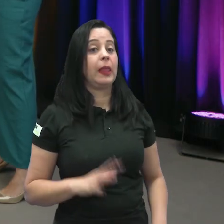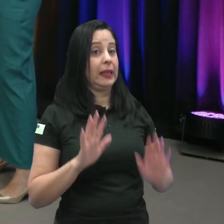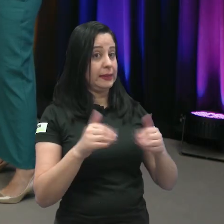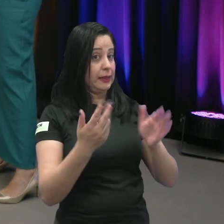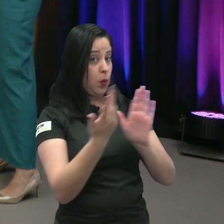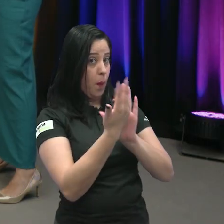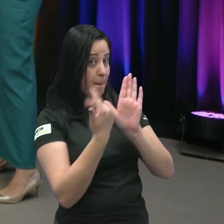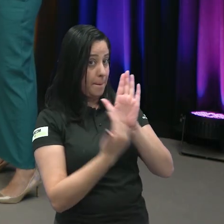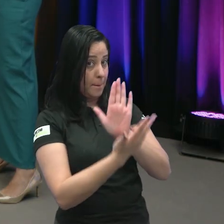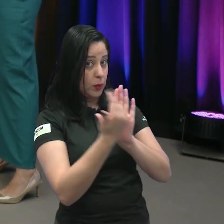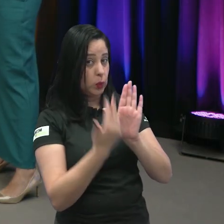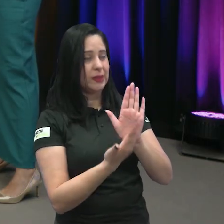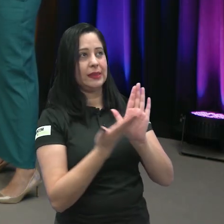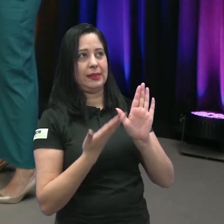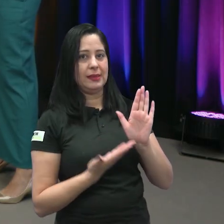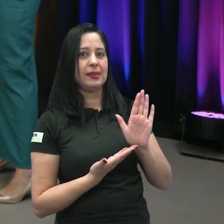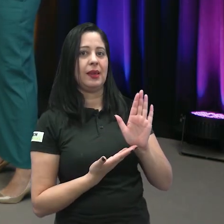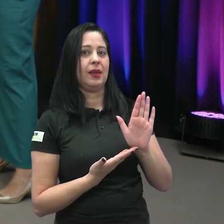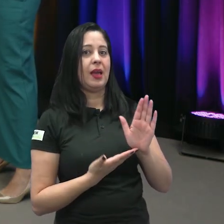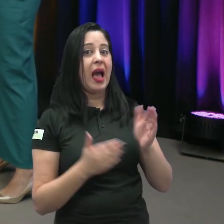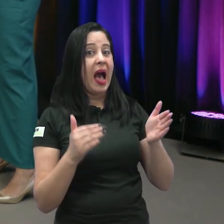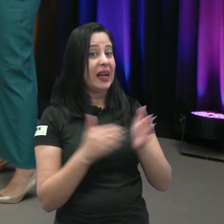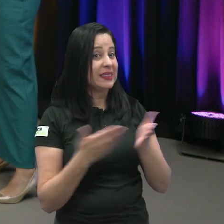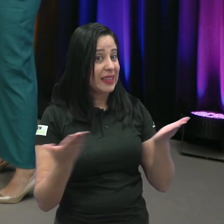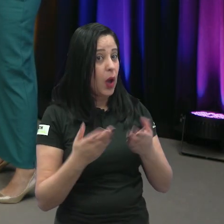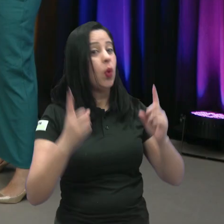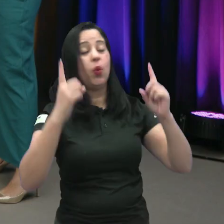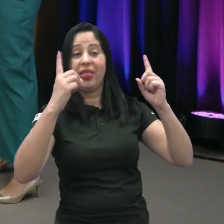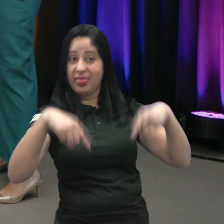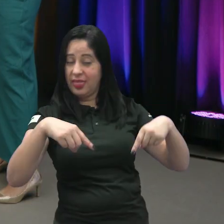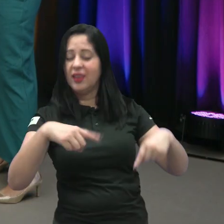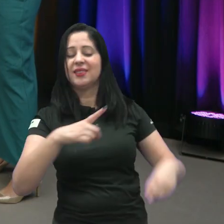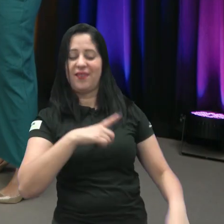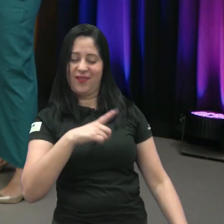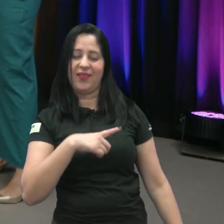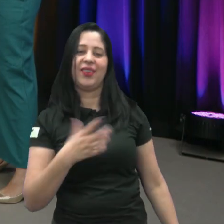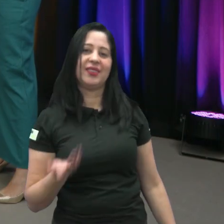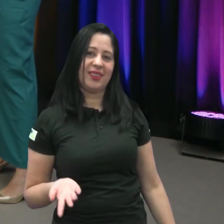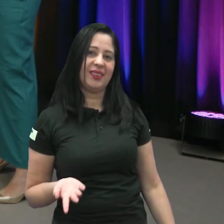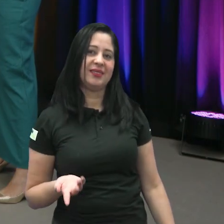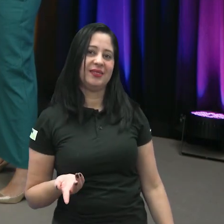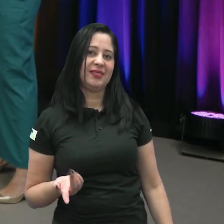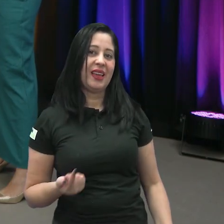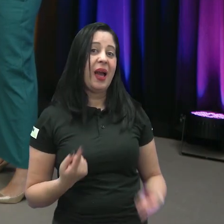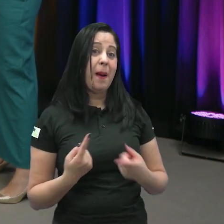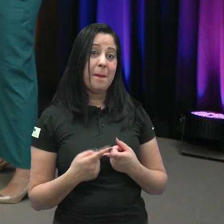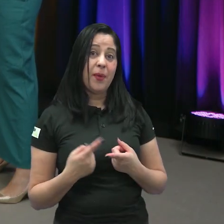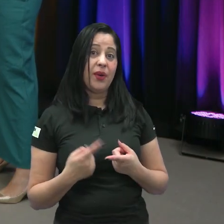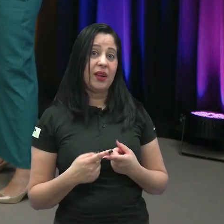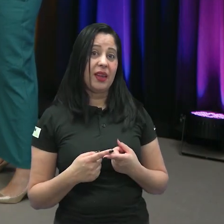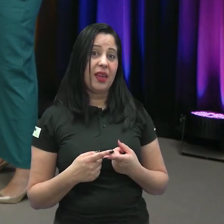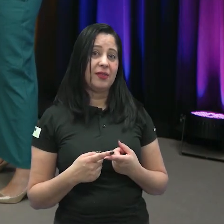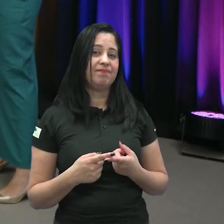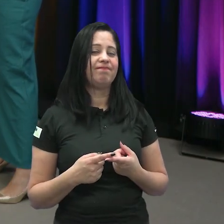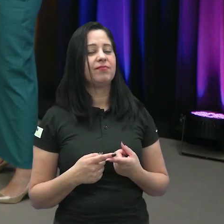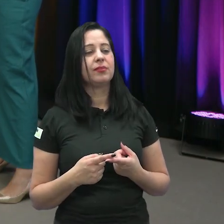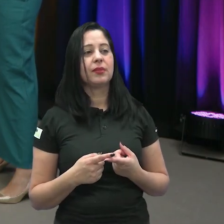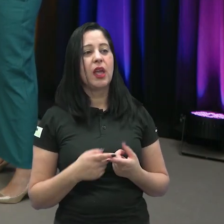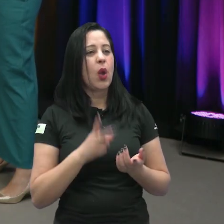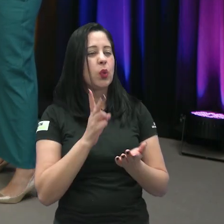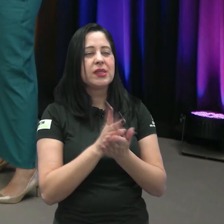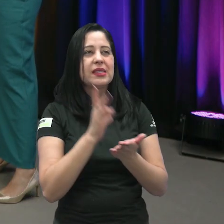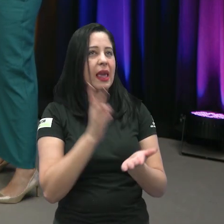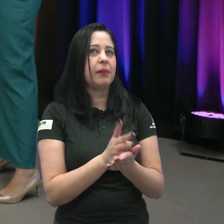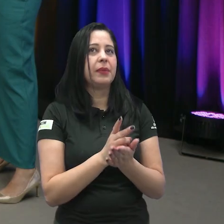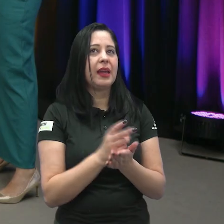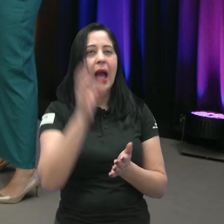Na caricatura, até hoje eu enfrento um desafio. Que realmente a gente está sempre aprendendo. Eu não